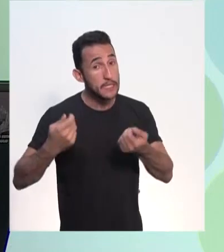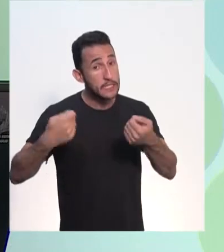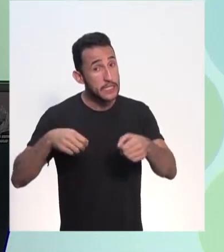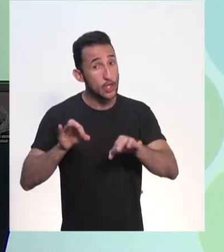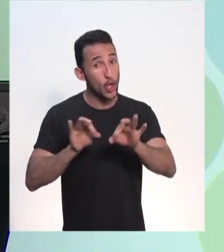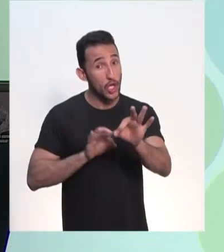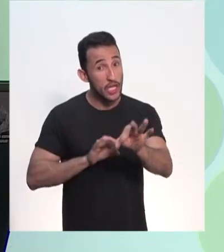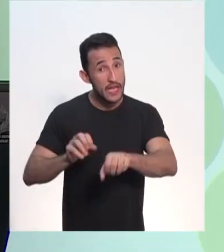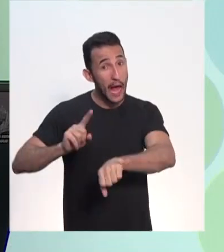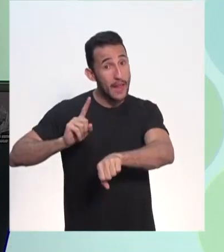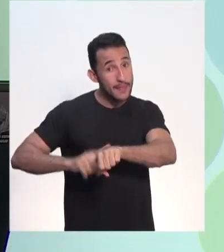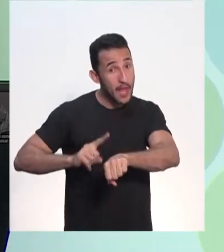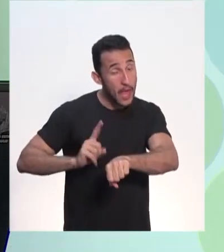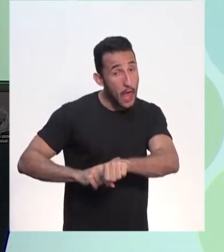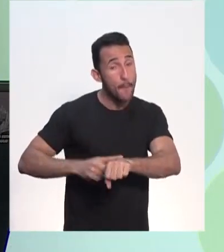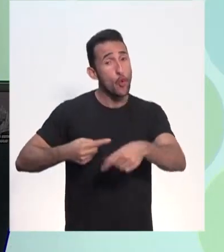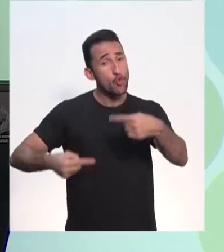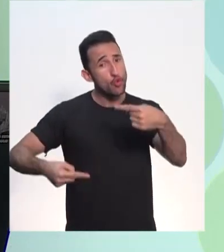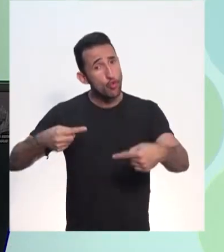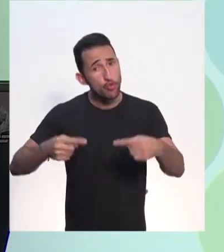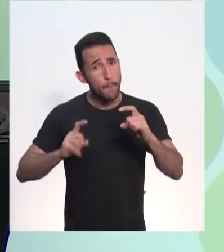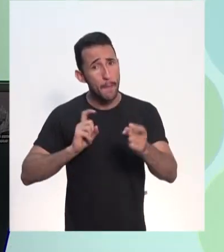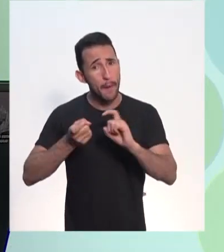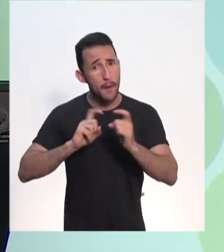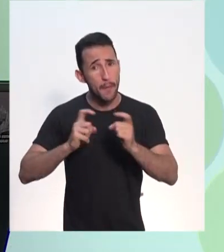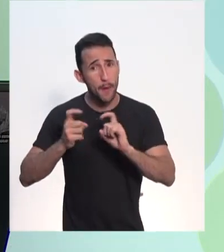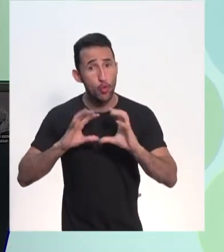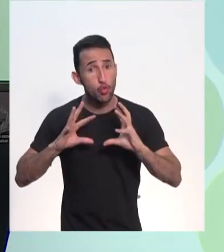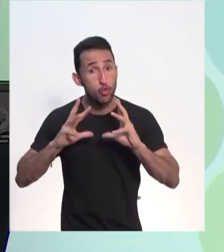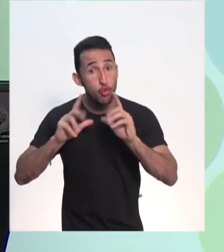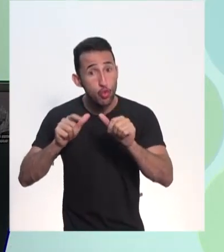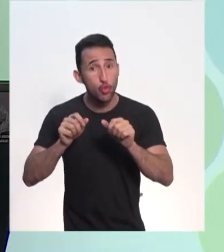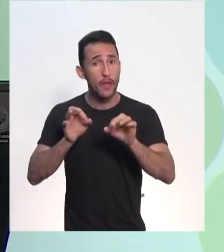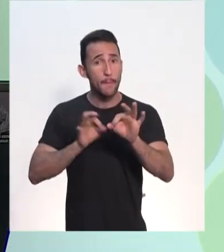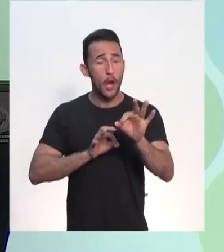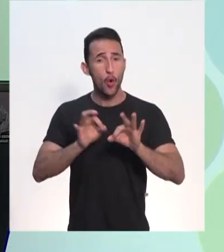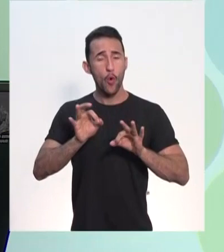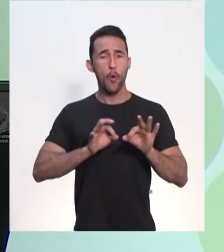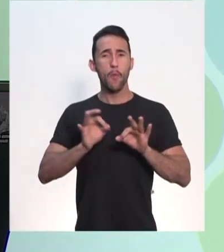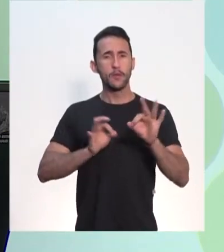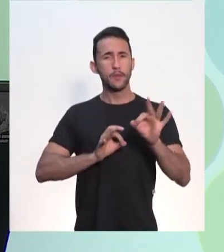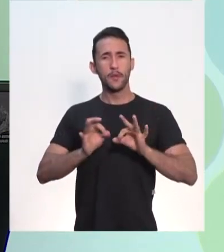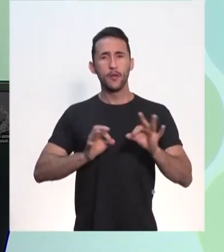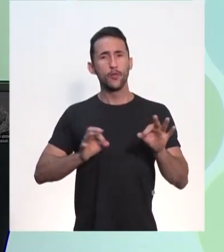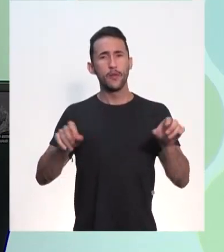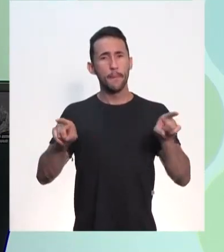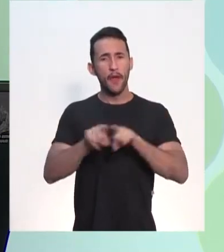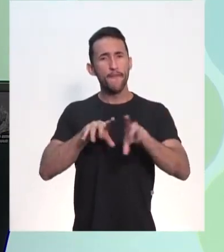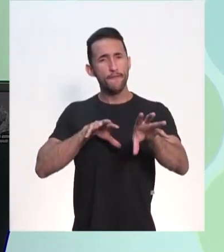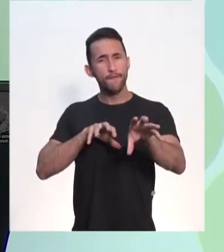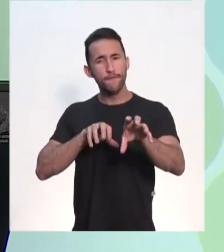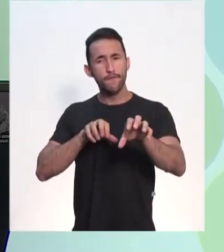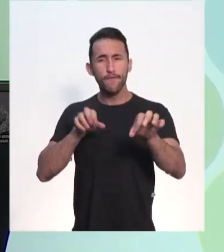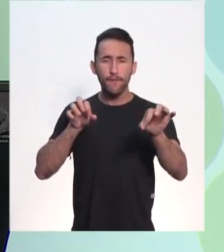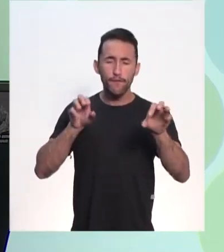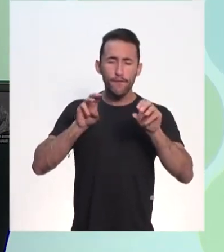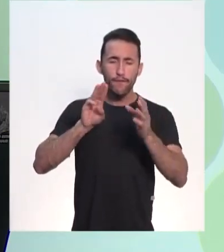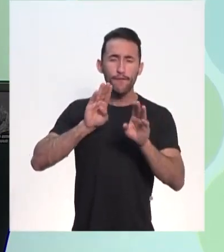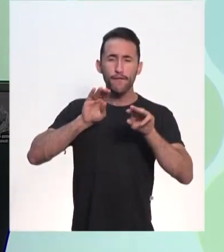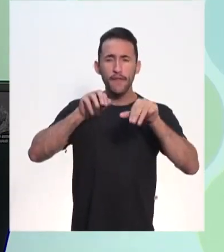semana passada. Então, a ideia é que na ATPC dessa semana, né, lembrando que a ATPC é